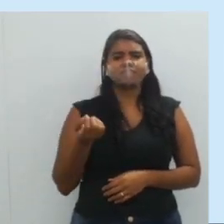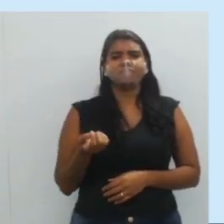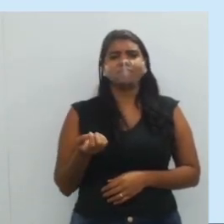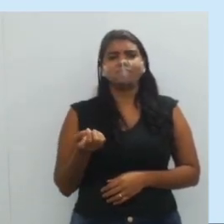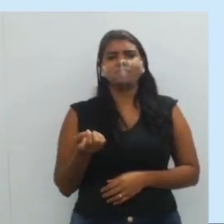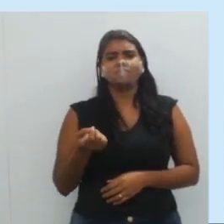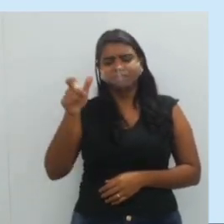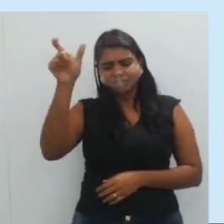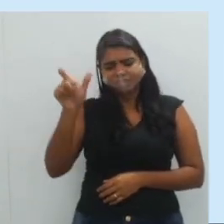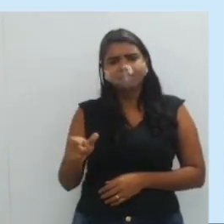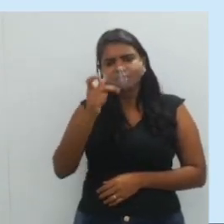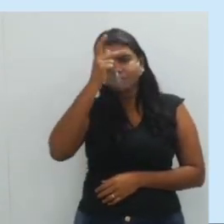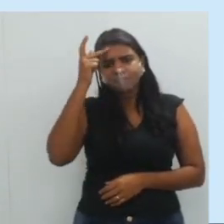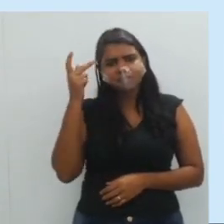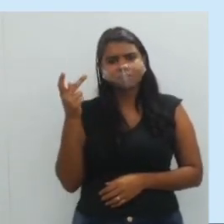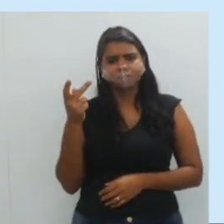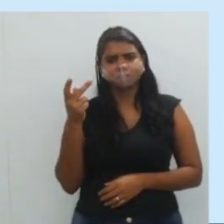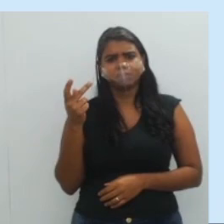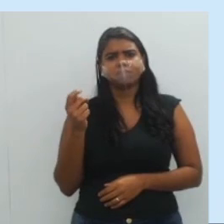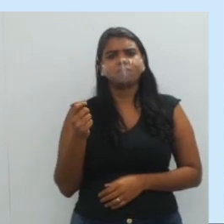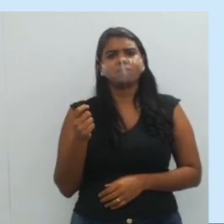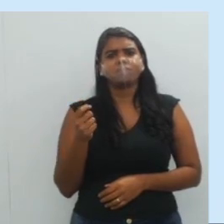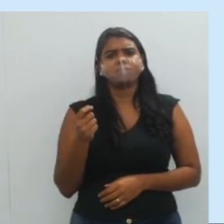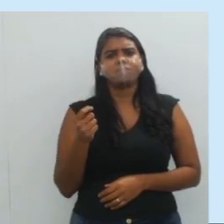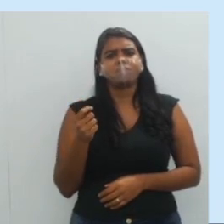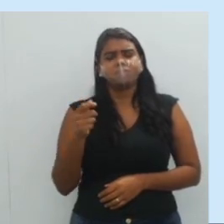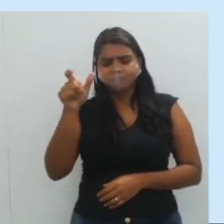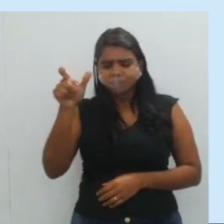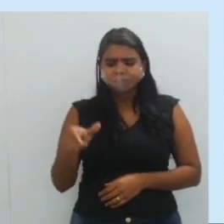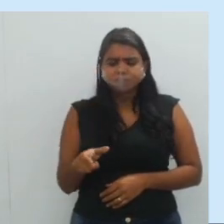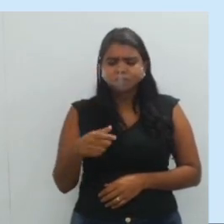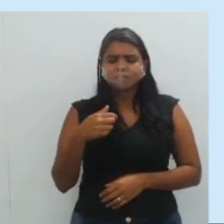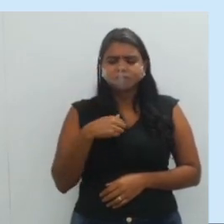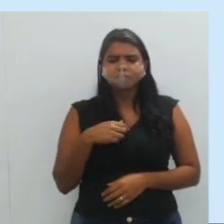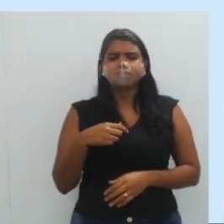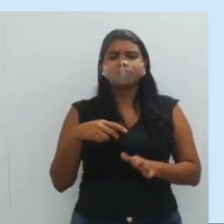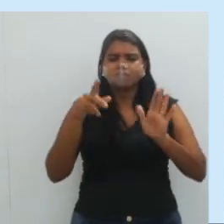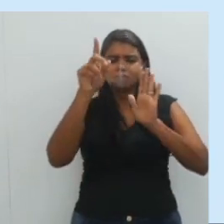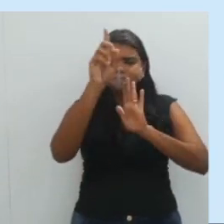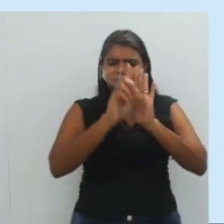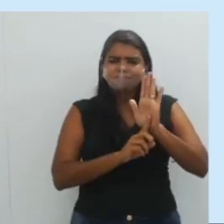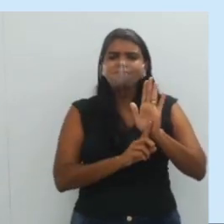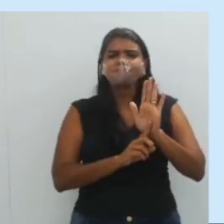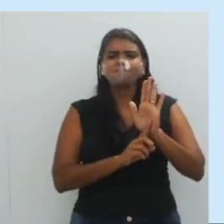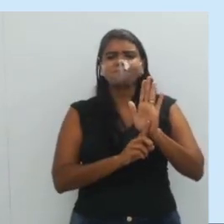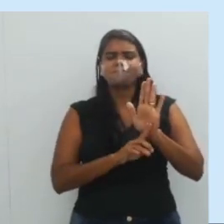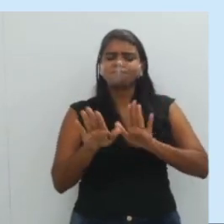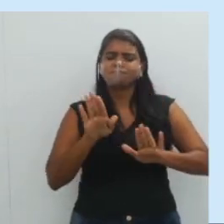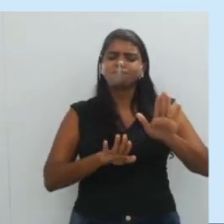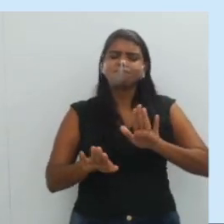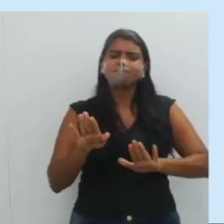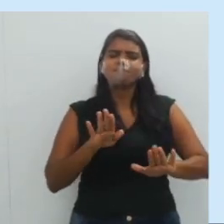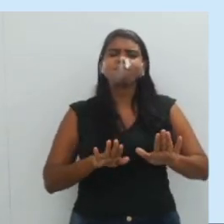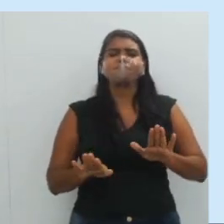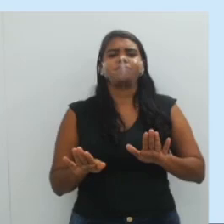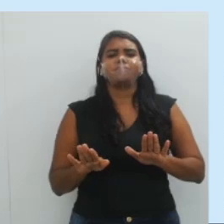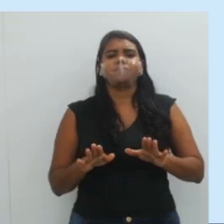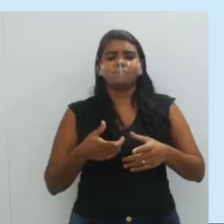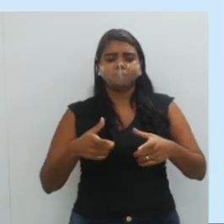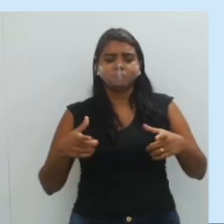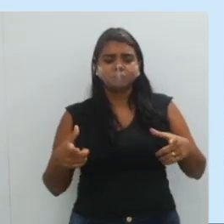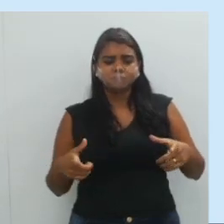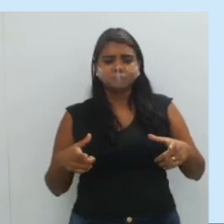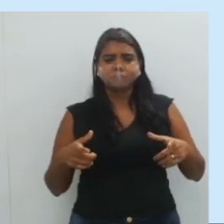conscientizar, certo? Que são seres humanos também, é claro, e tem que ter os seus direitos preservados. Então vejam só,